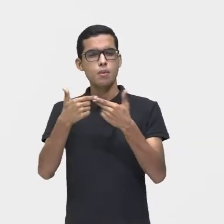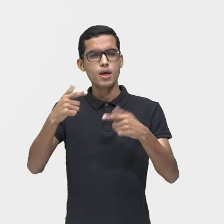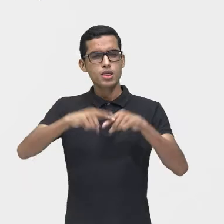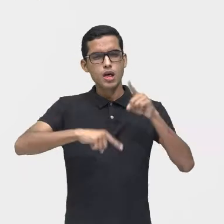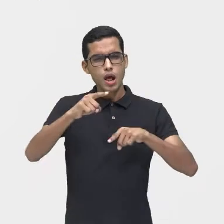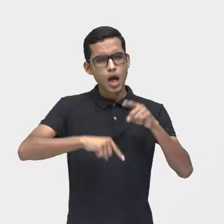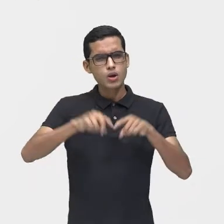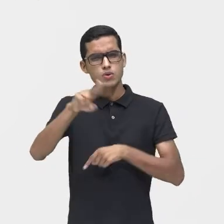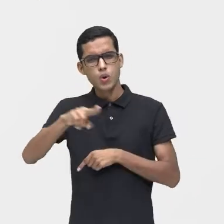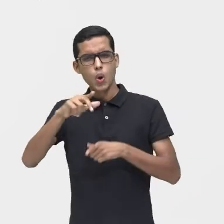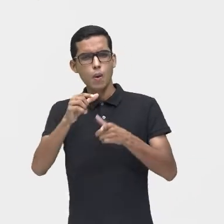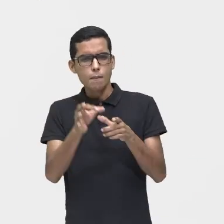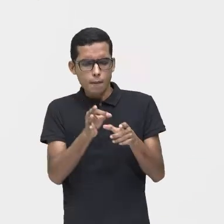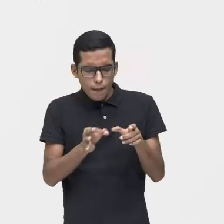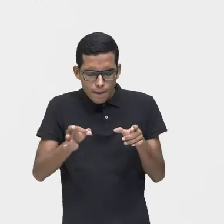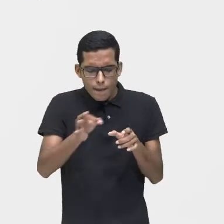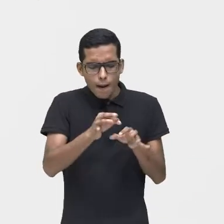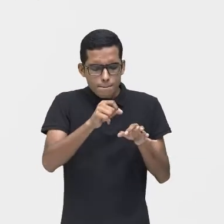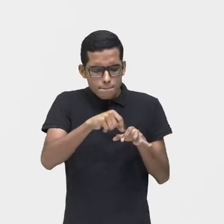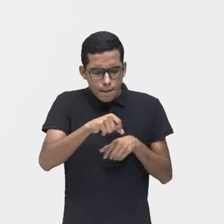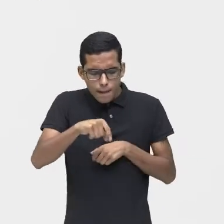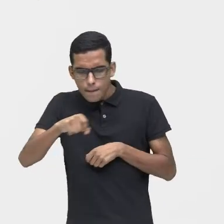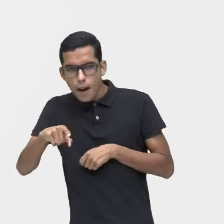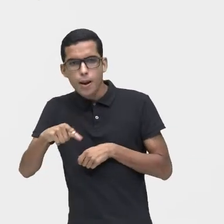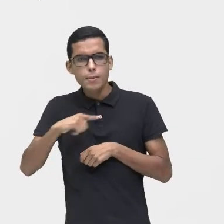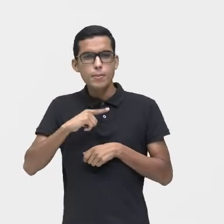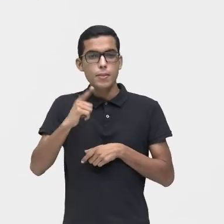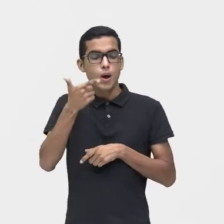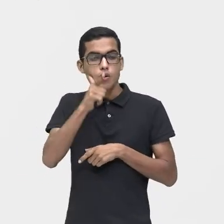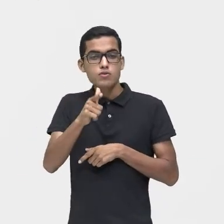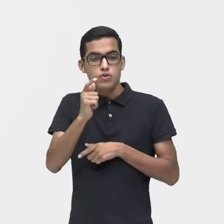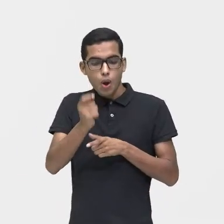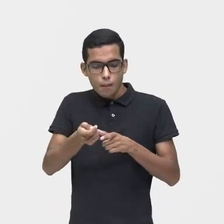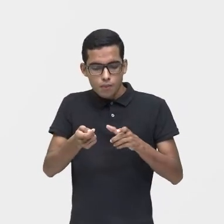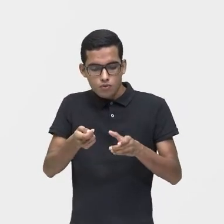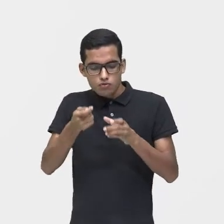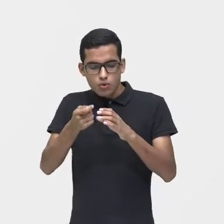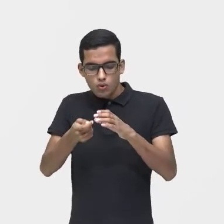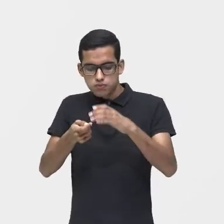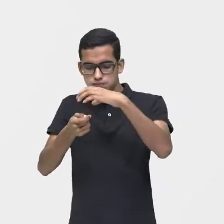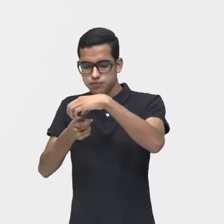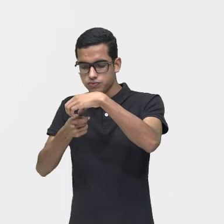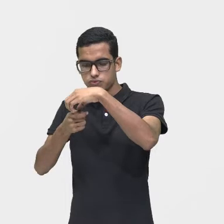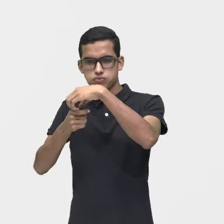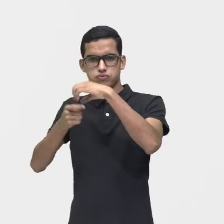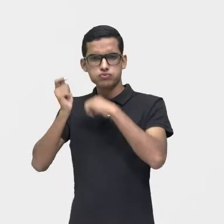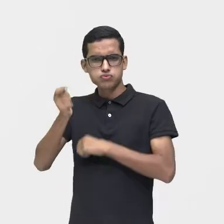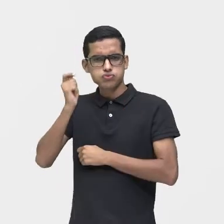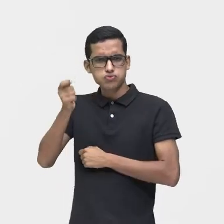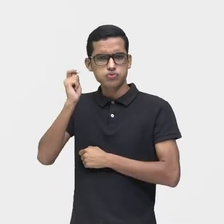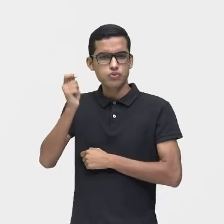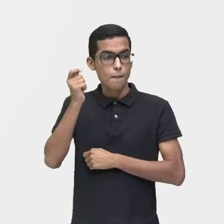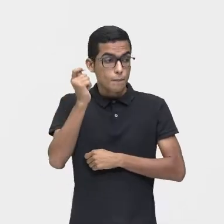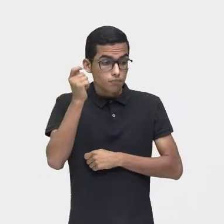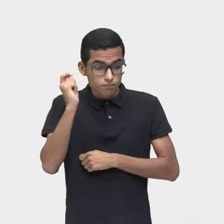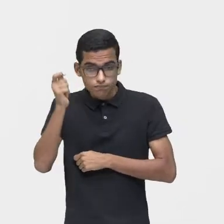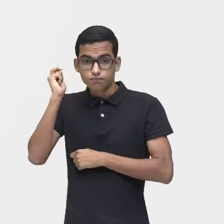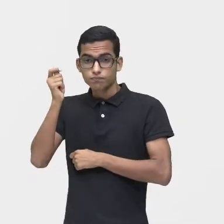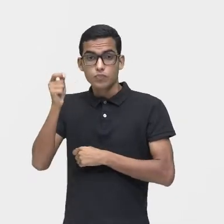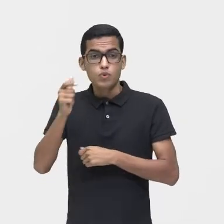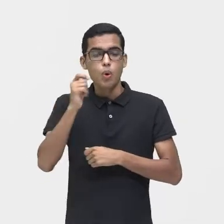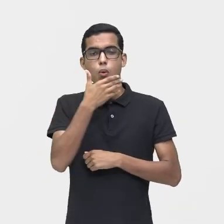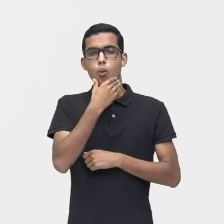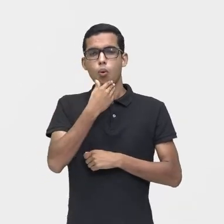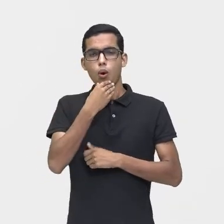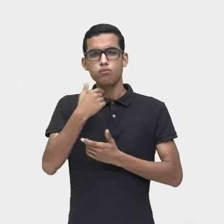ou pedriscos em seu interior, para fazer esse barulho do chocalho, né? A partir de então, os dançarinos iniciam os